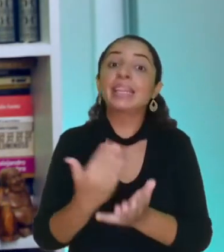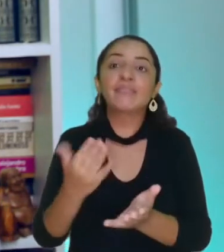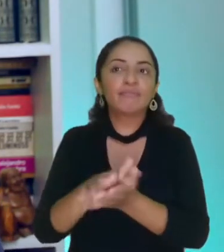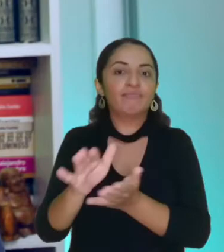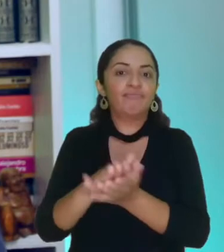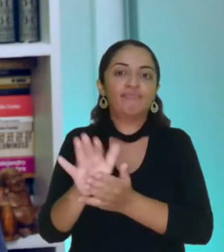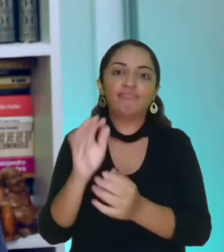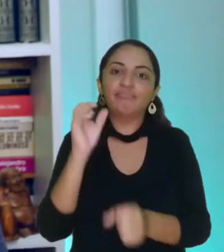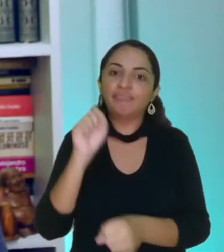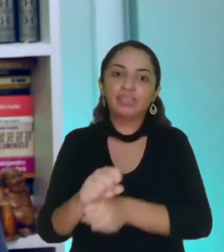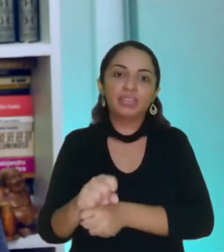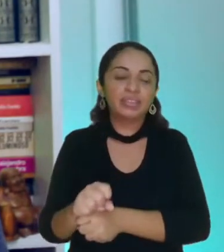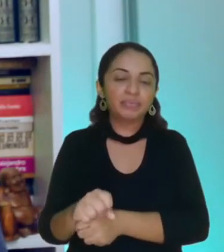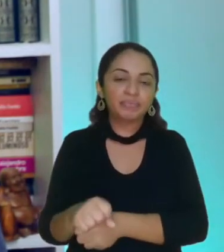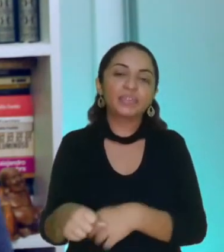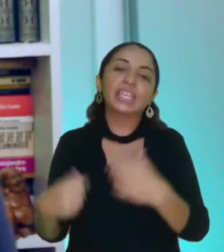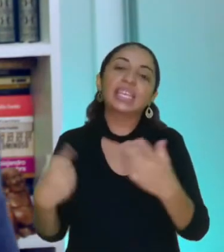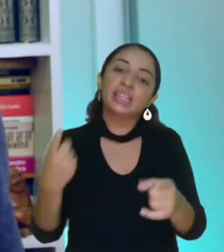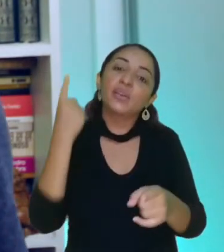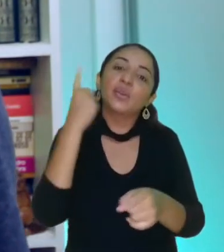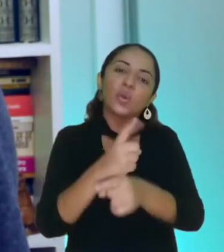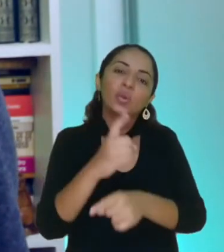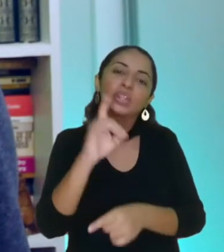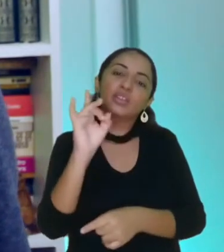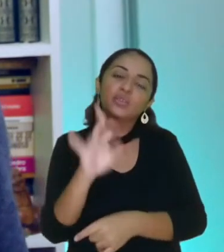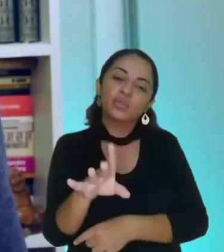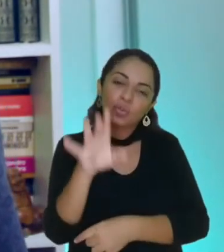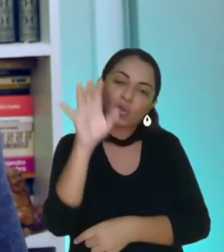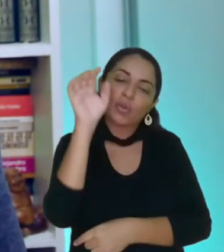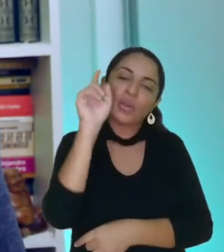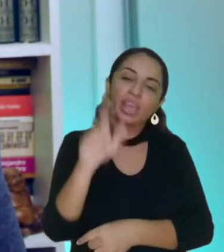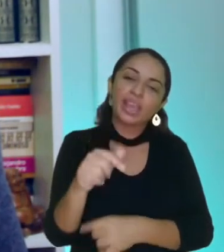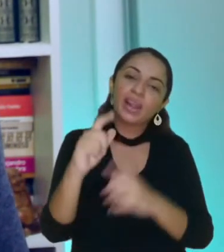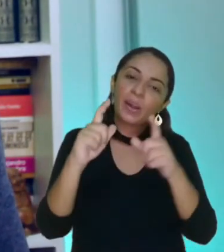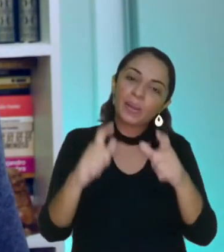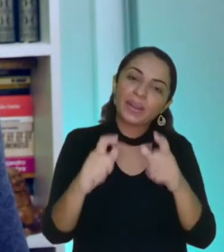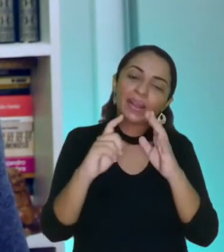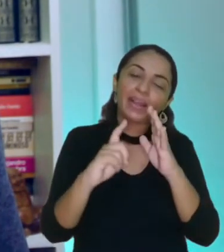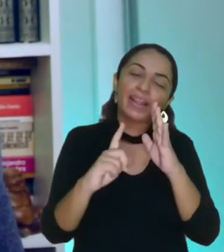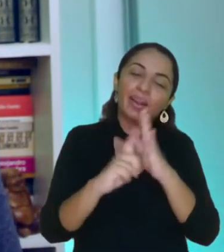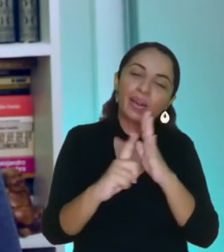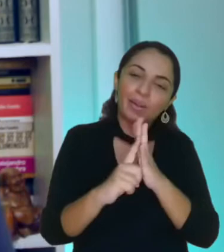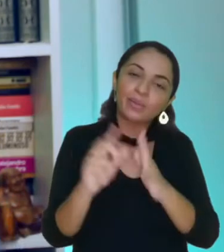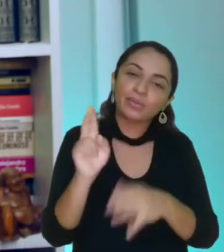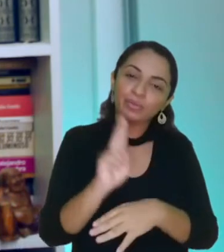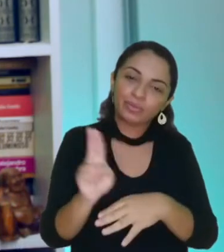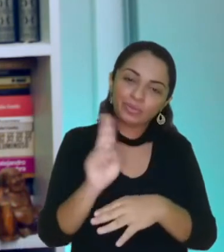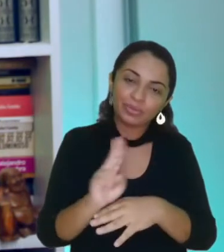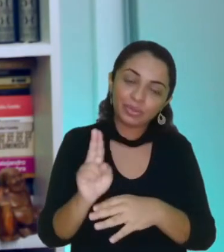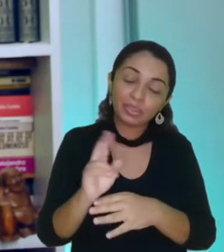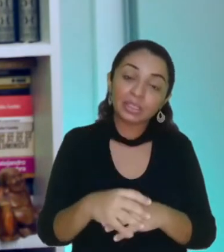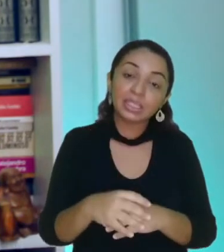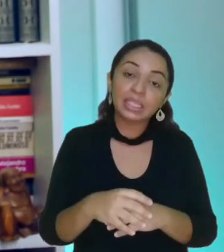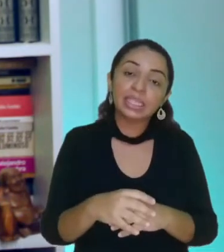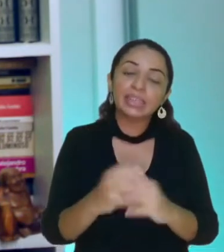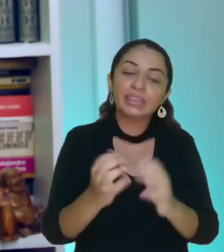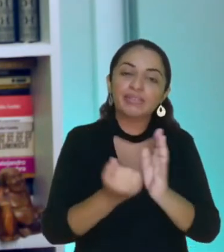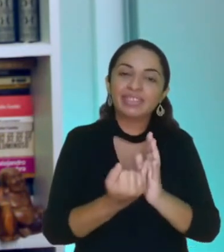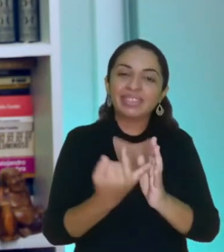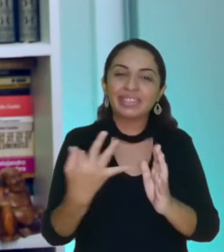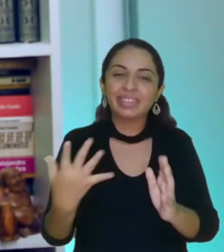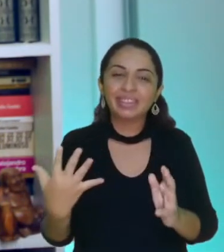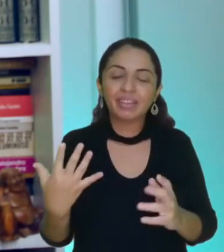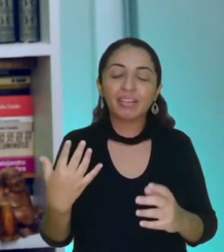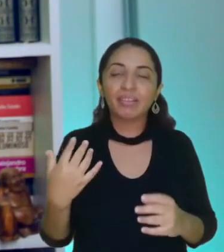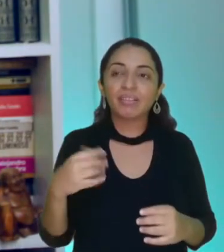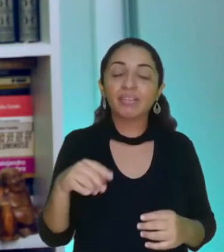novas edições, então você só vai encontrar em sebos mesmos. E facilmente você vai encontrar, porque os livros da Círculo do Livro, os livros da